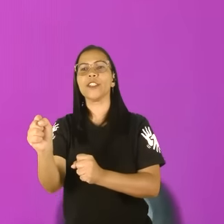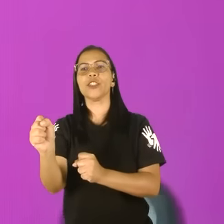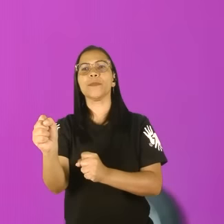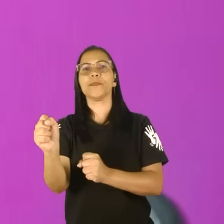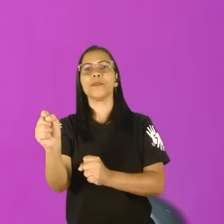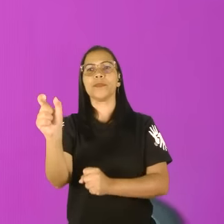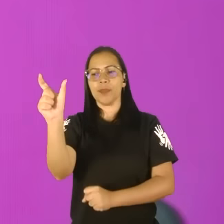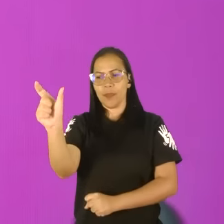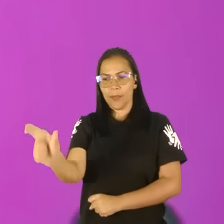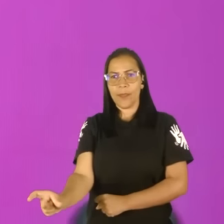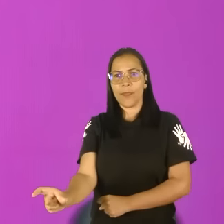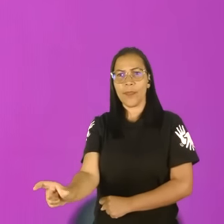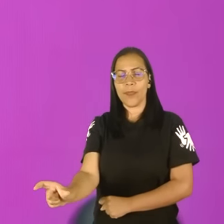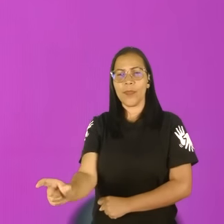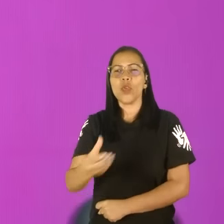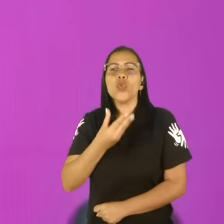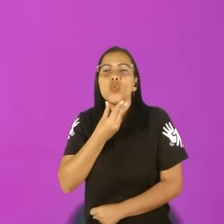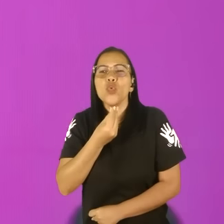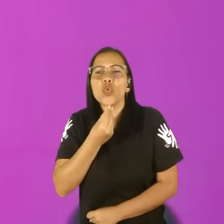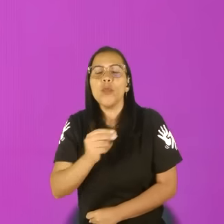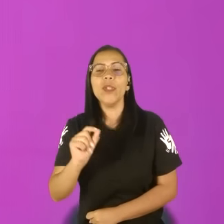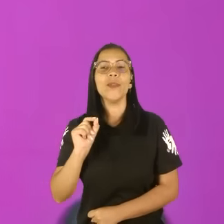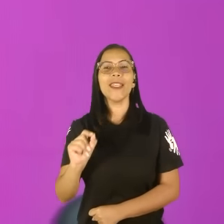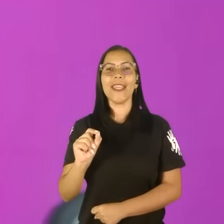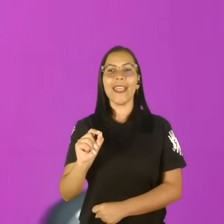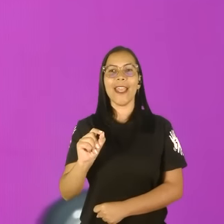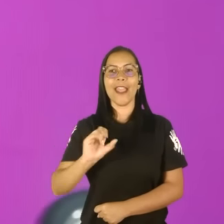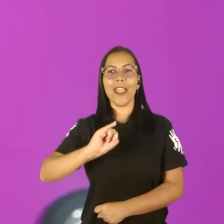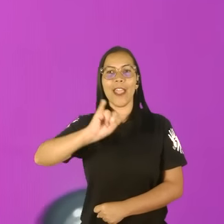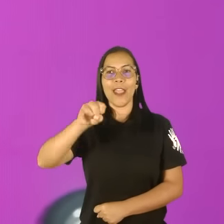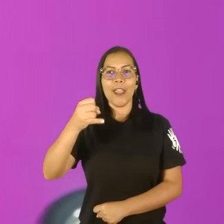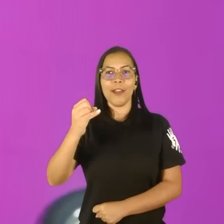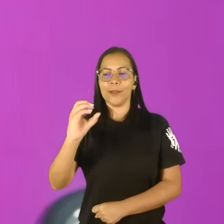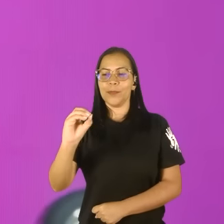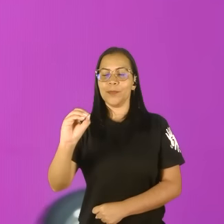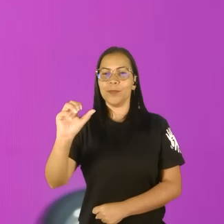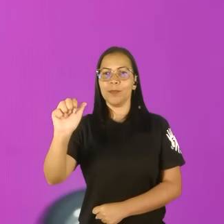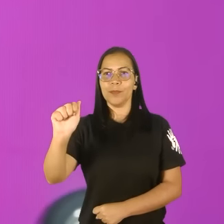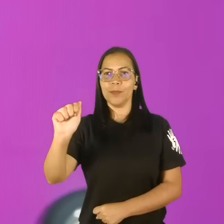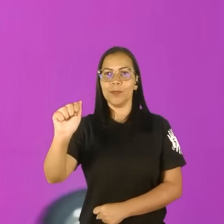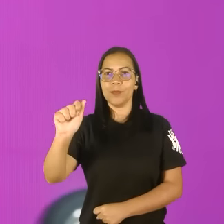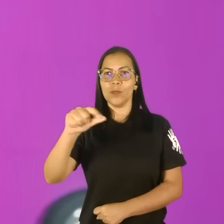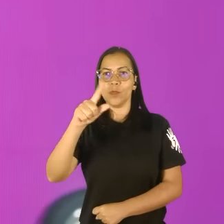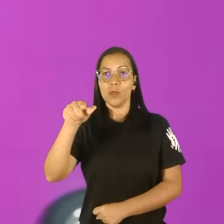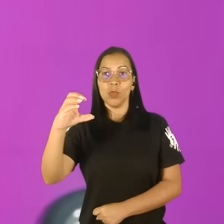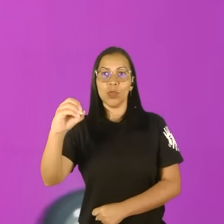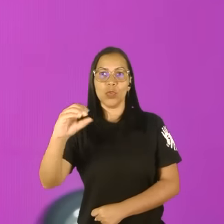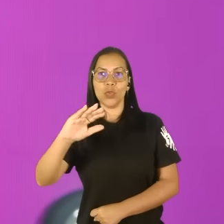O texto me diz de algo que normalmente eu não gosto. Deus trabalha com preparação.